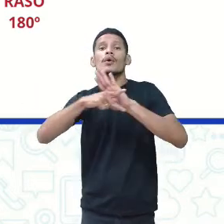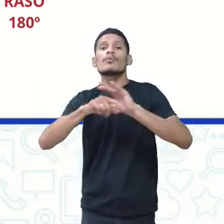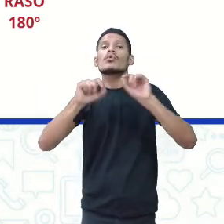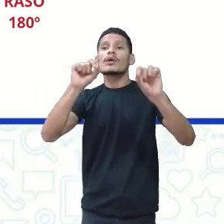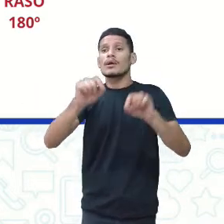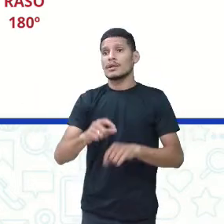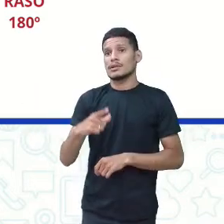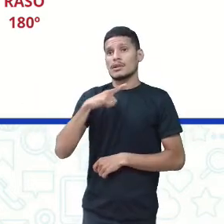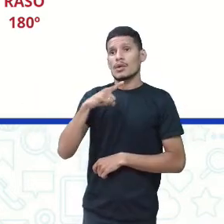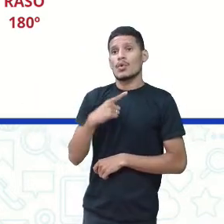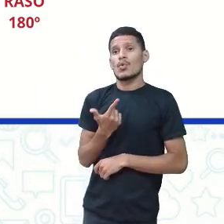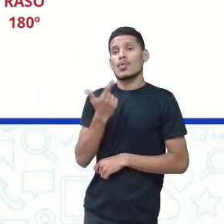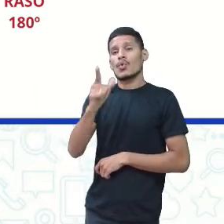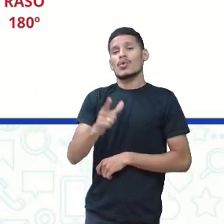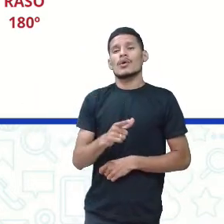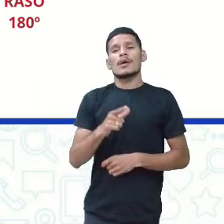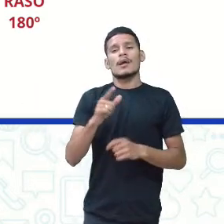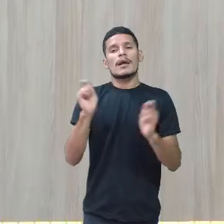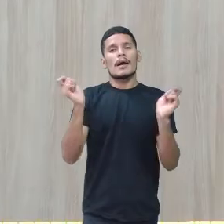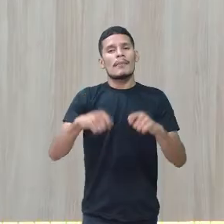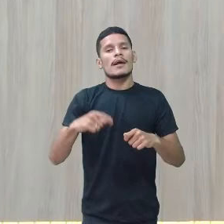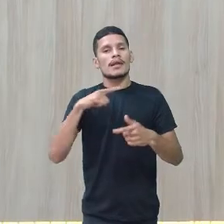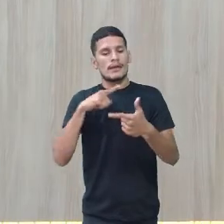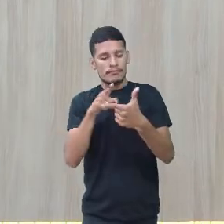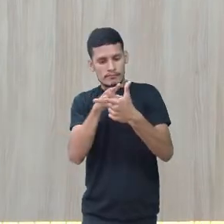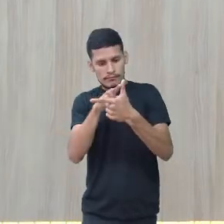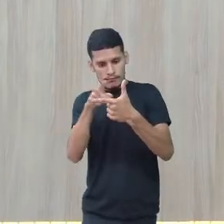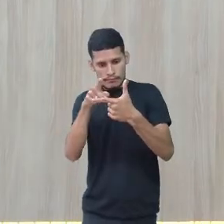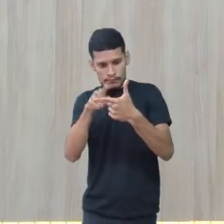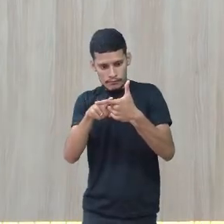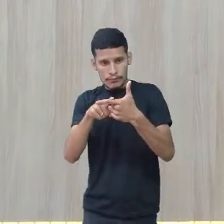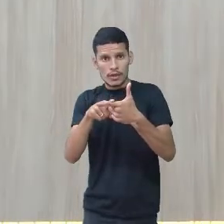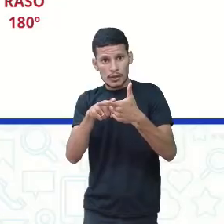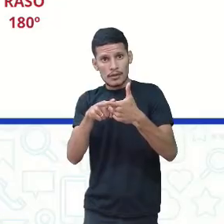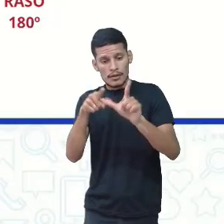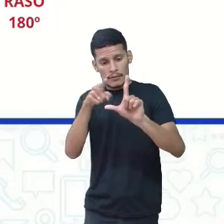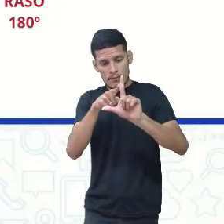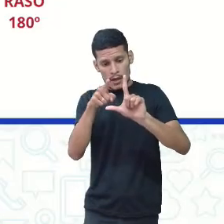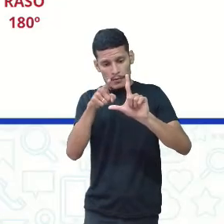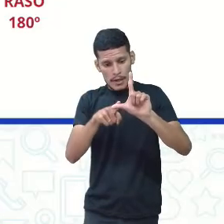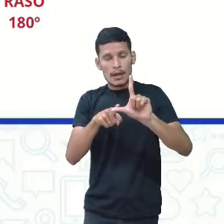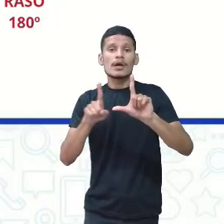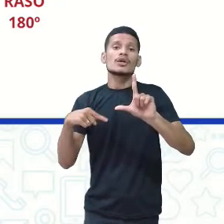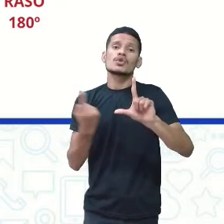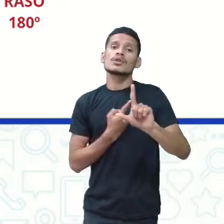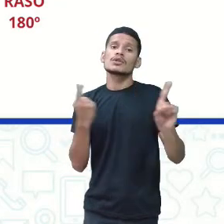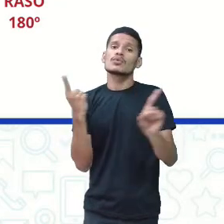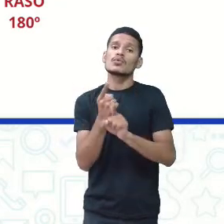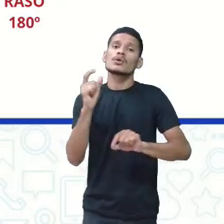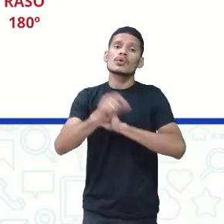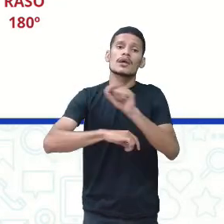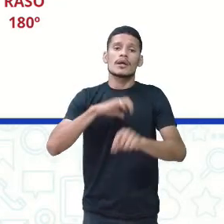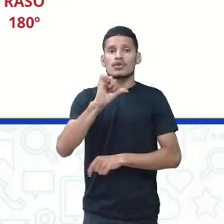se tiver esse quadradinho aqui, ó, em qualquer forma, a gente vai identificar que ali mede 90. Não precisa nem